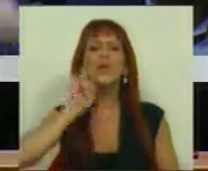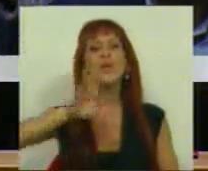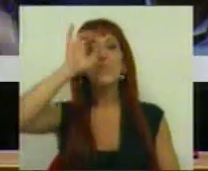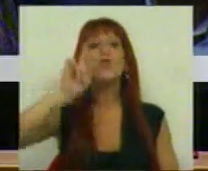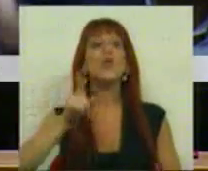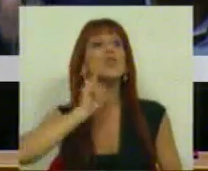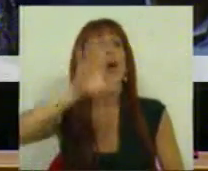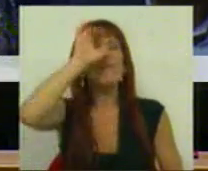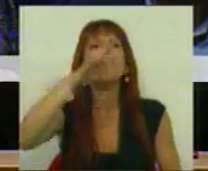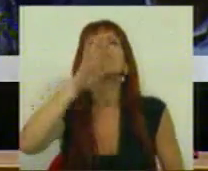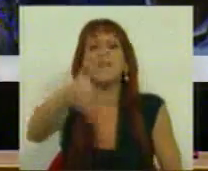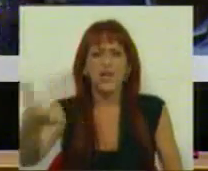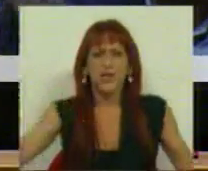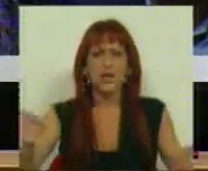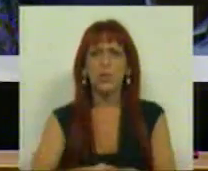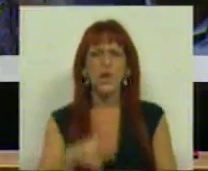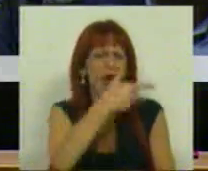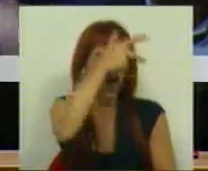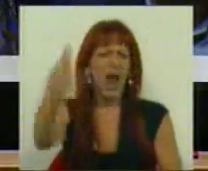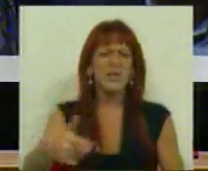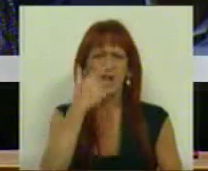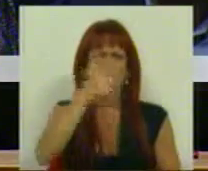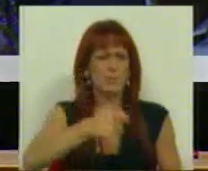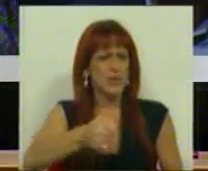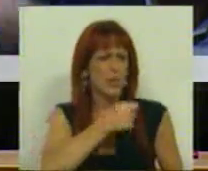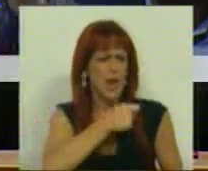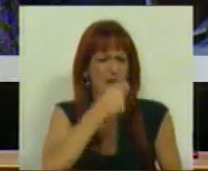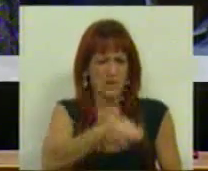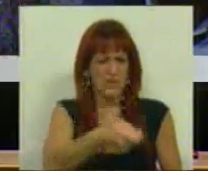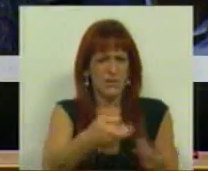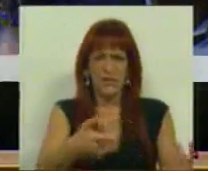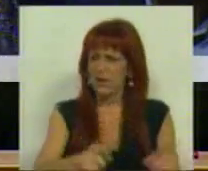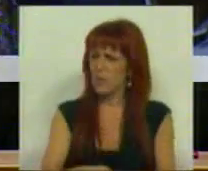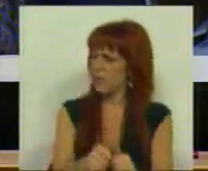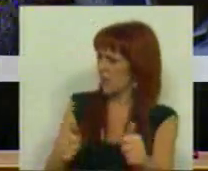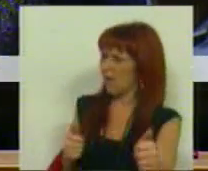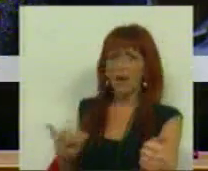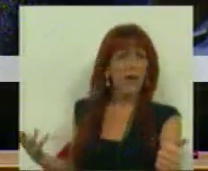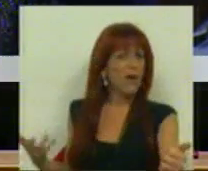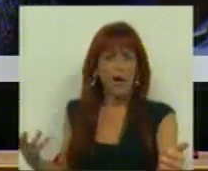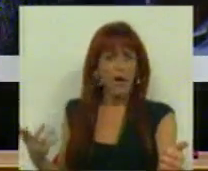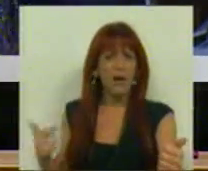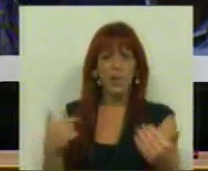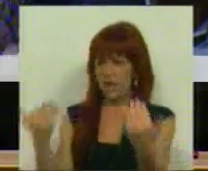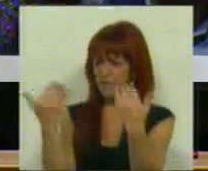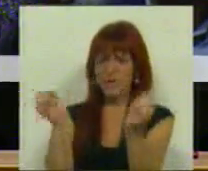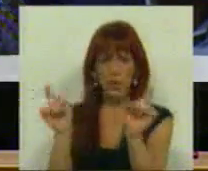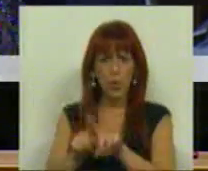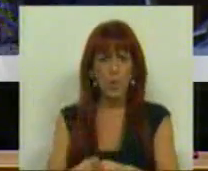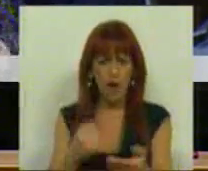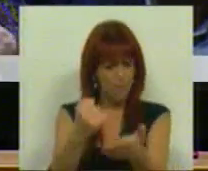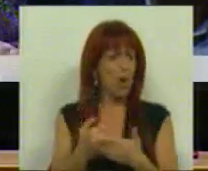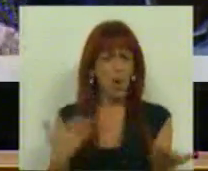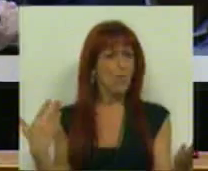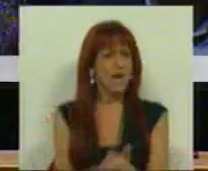ministra o que é que a senhora diz às centenas de inclin que Ficaram para trás e que não tiveram informação nem